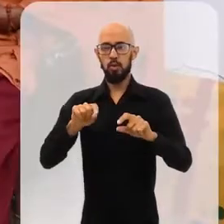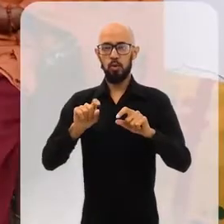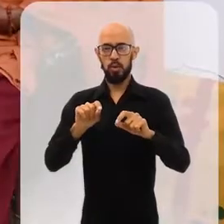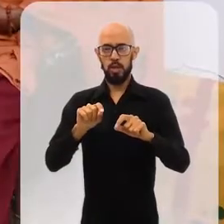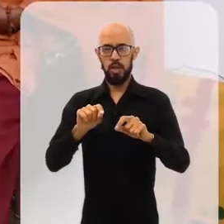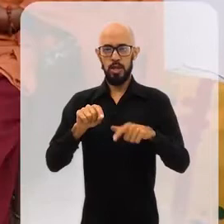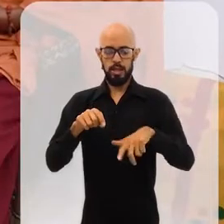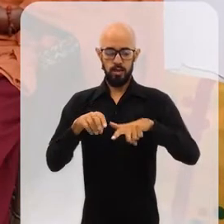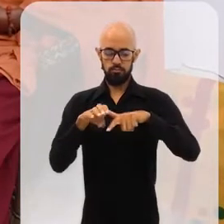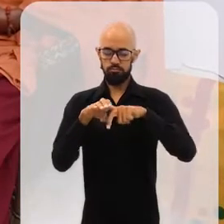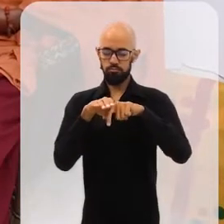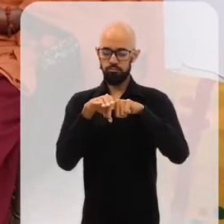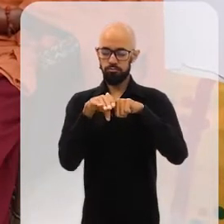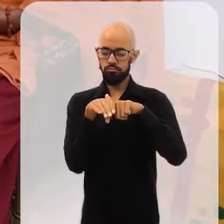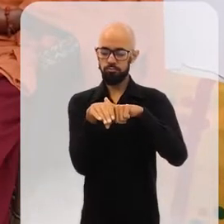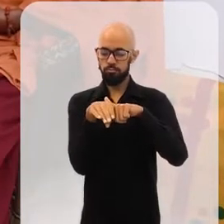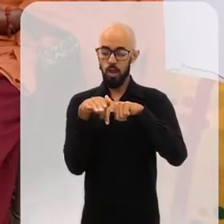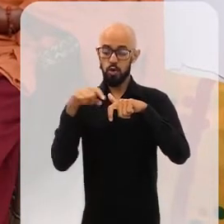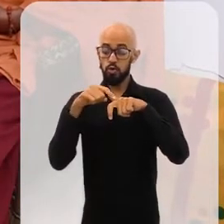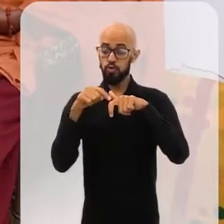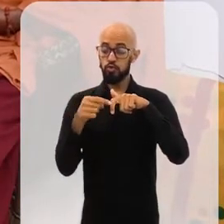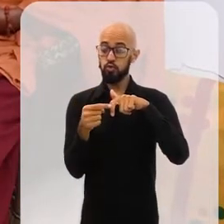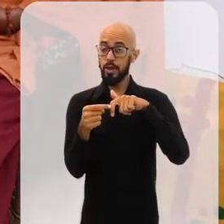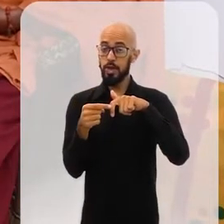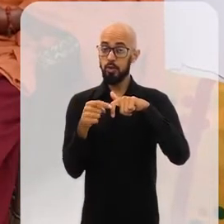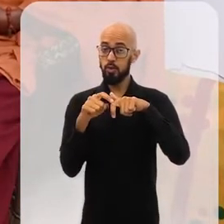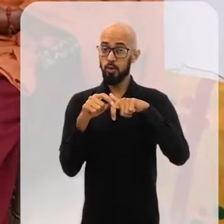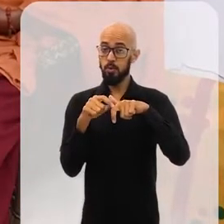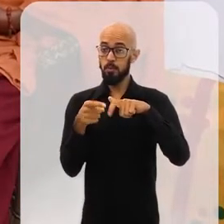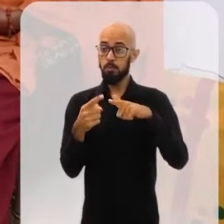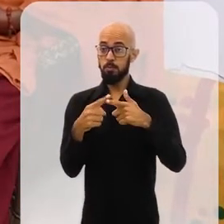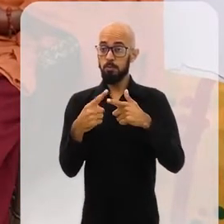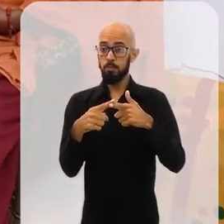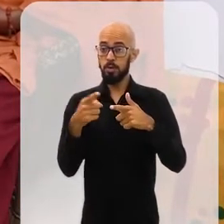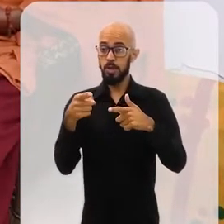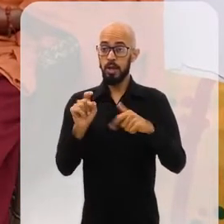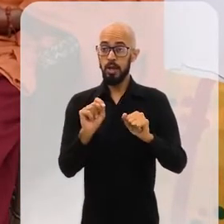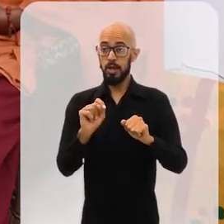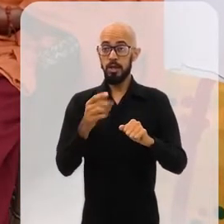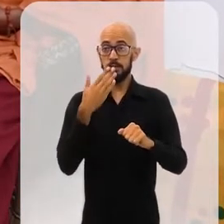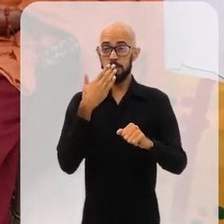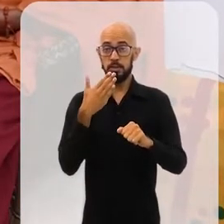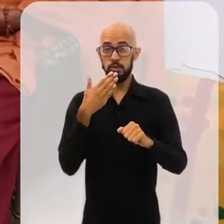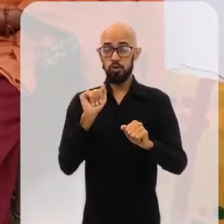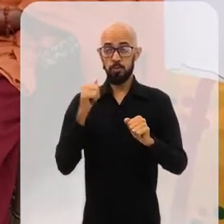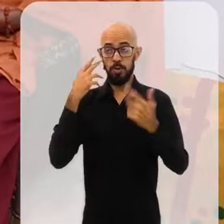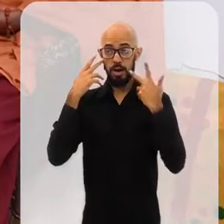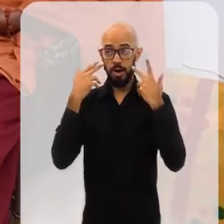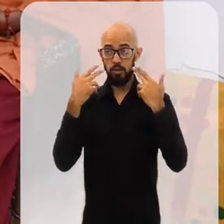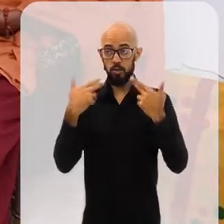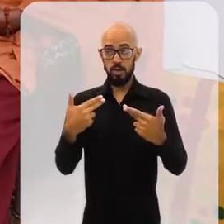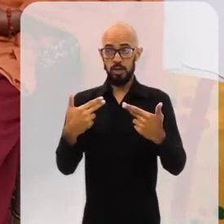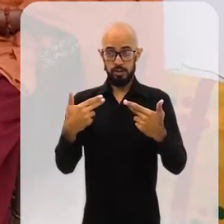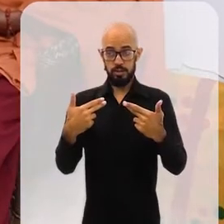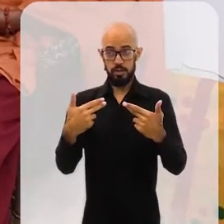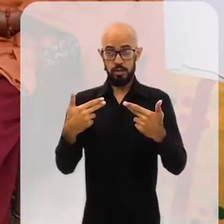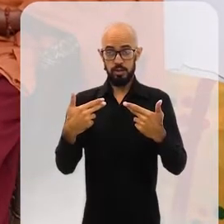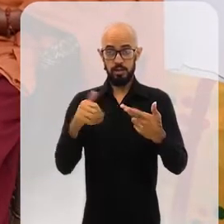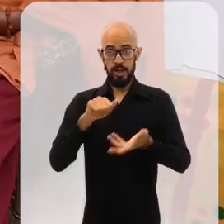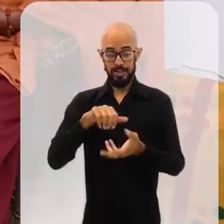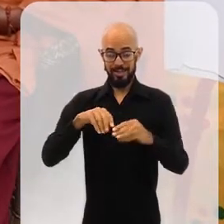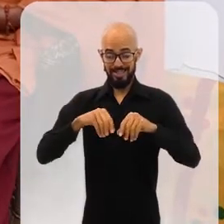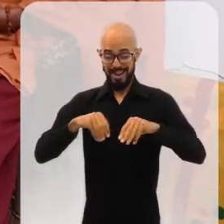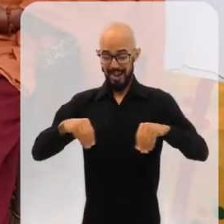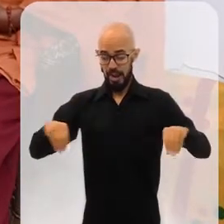Ele pediu para que a Terra, nenhum ser humano poderia testemunhar esse estado. mas ele pediu para a natureza